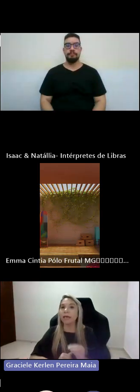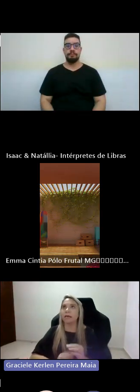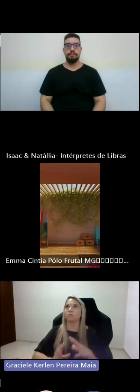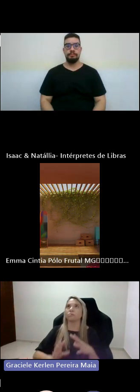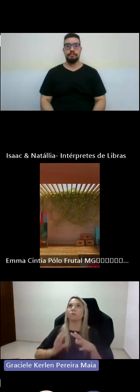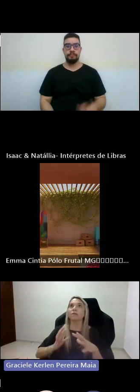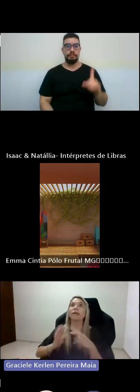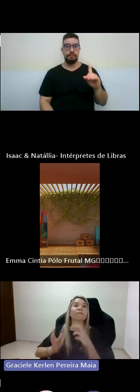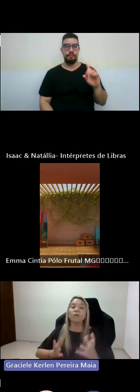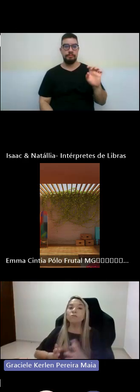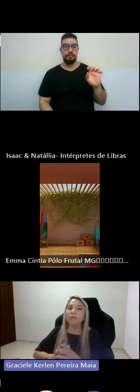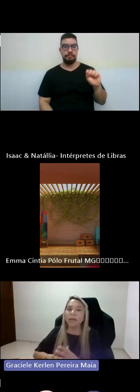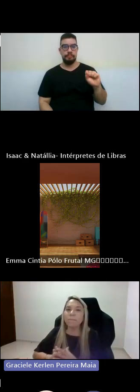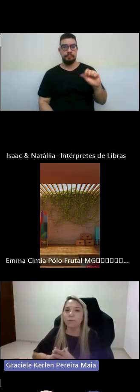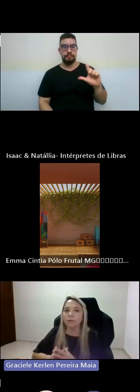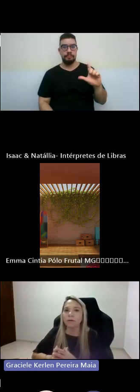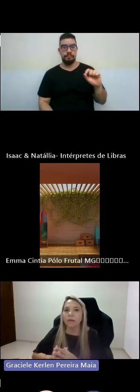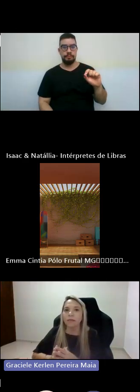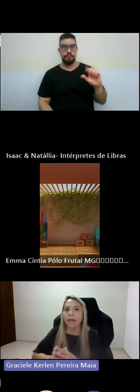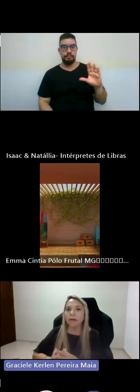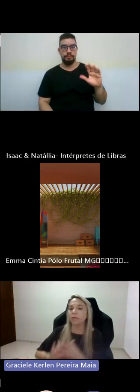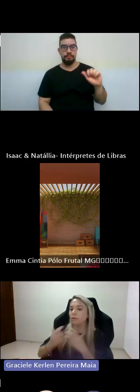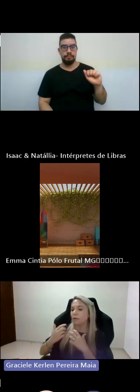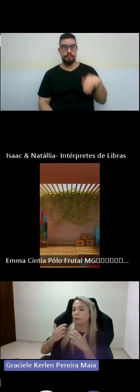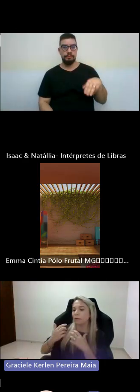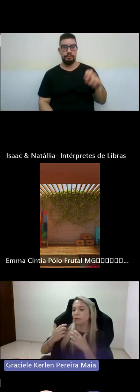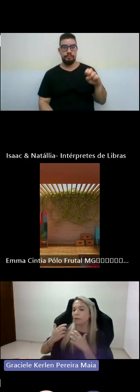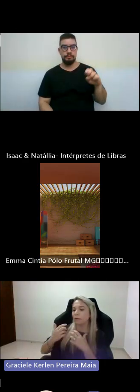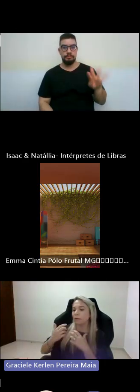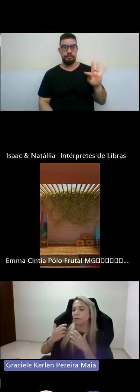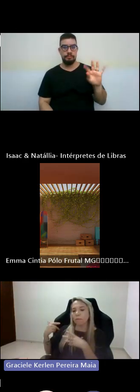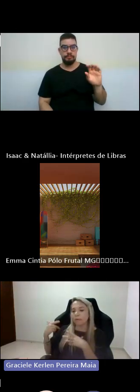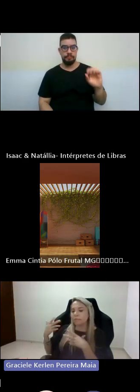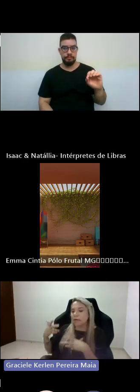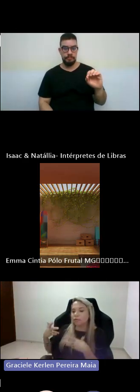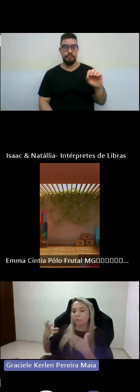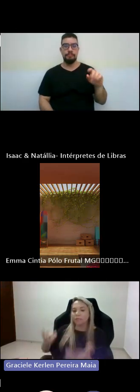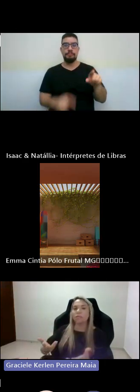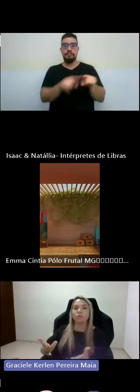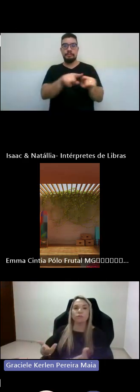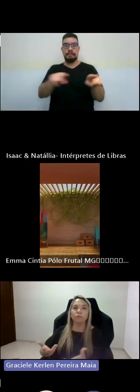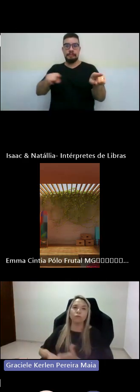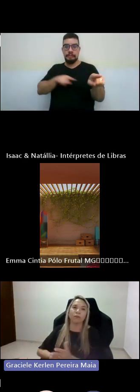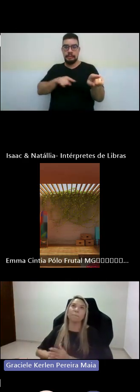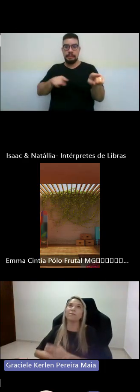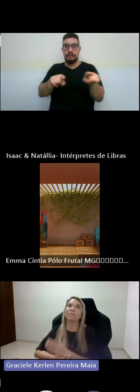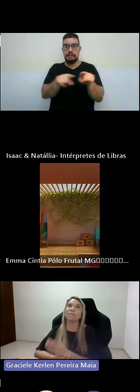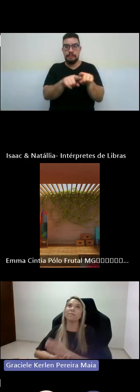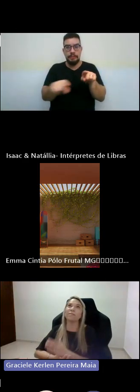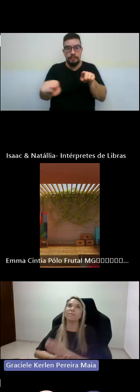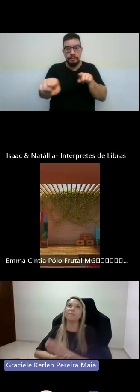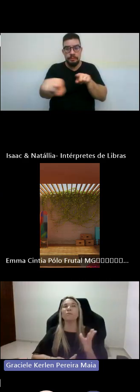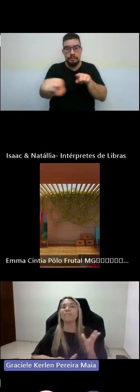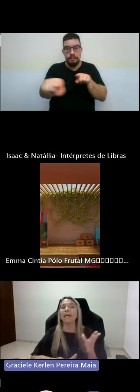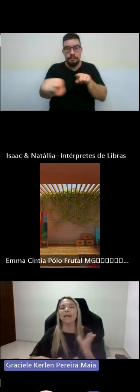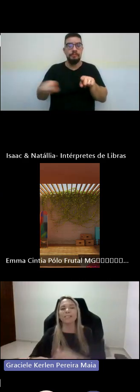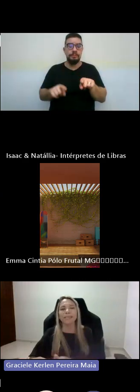Deslocamento, o que é isso? Tem a ver com o tempo, né? Eu tenho ali o que aconteceu no passado, no presente, no futuro. Depois, se vocês